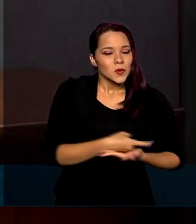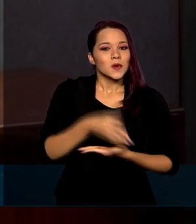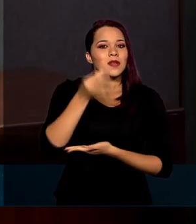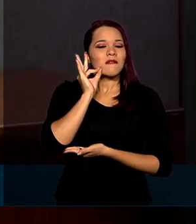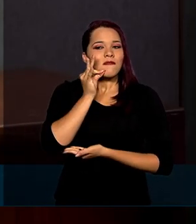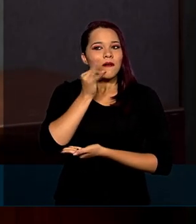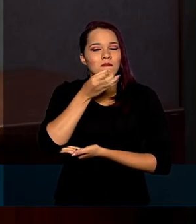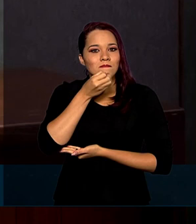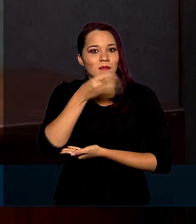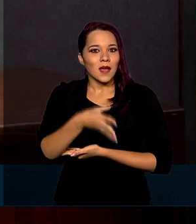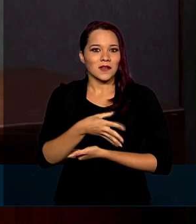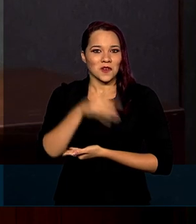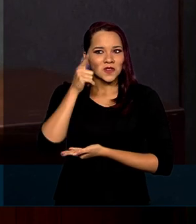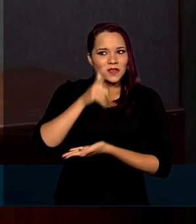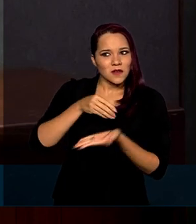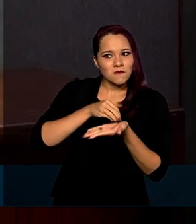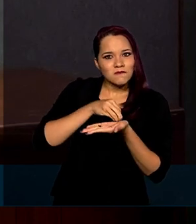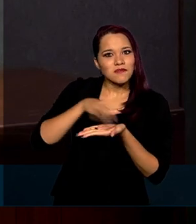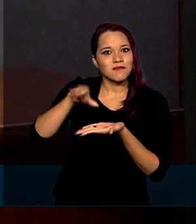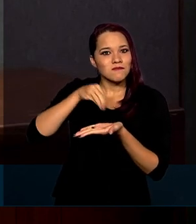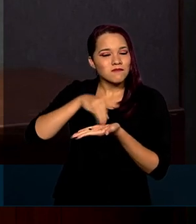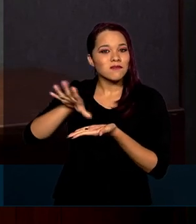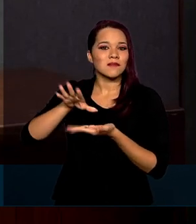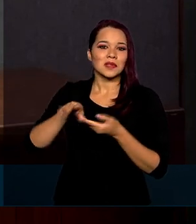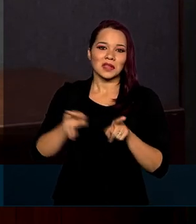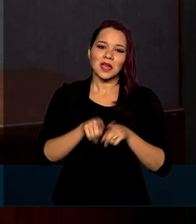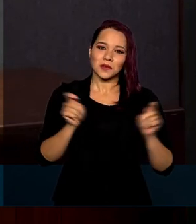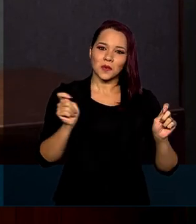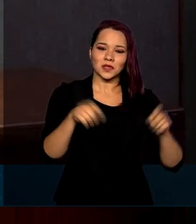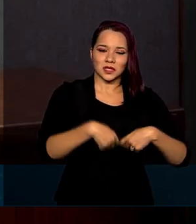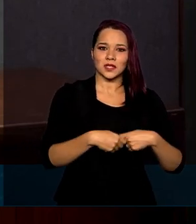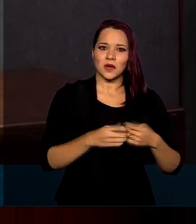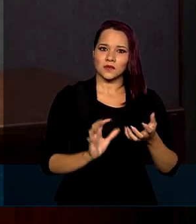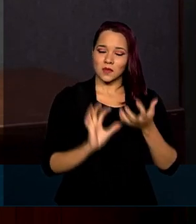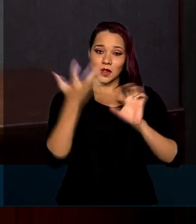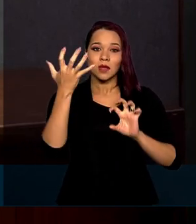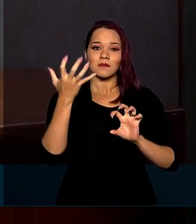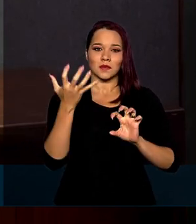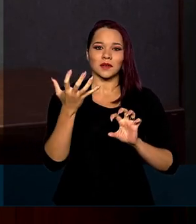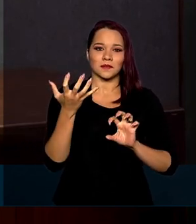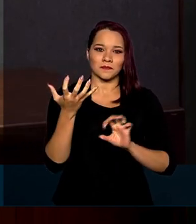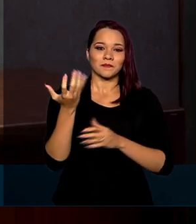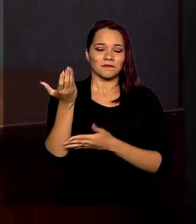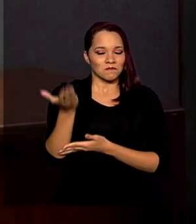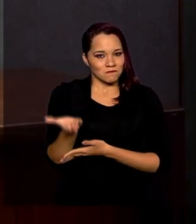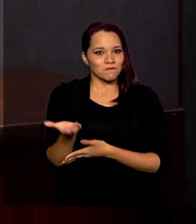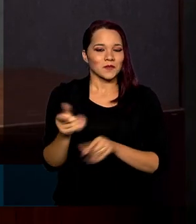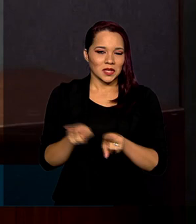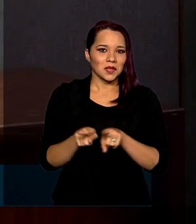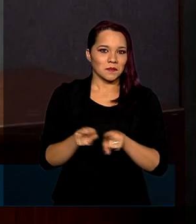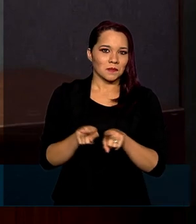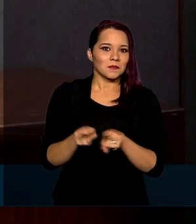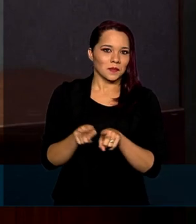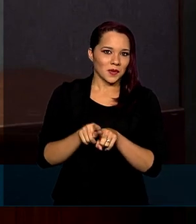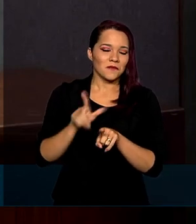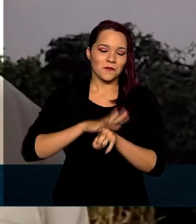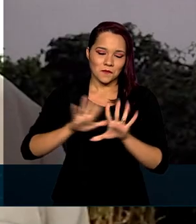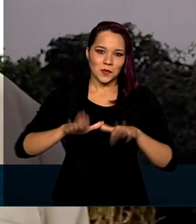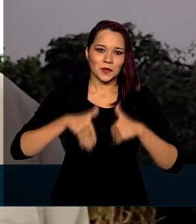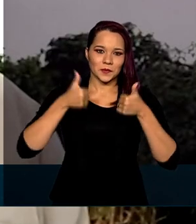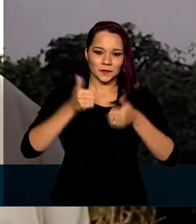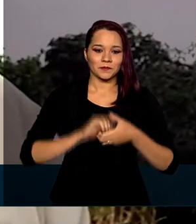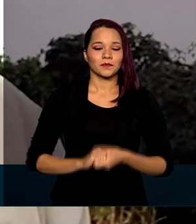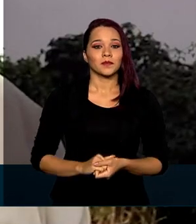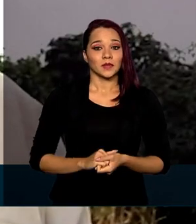conseguiu ter vazão desse café e as condições climáticas, de certa forma, foram favoráveis.